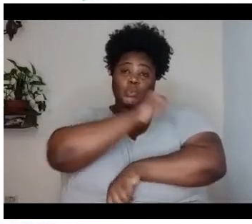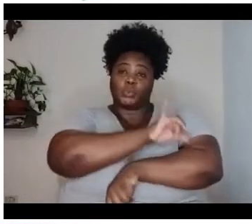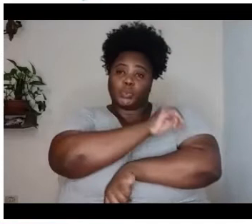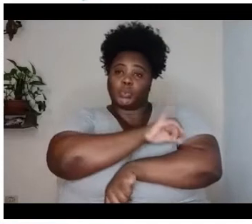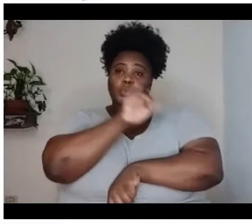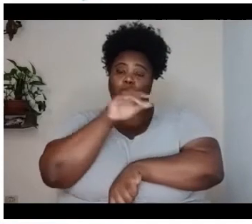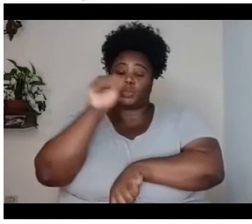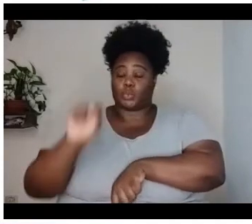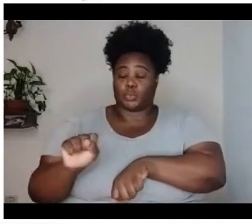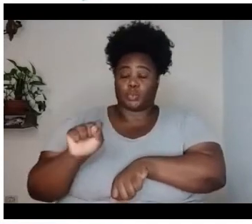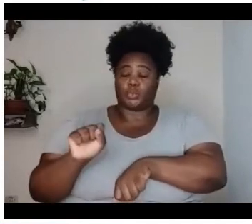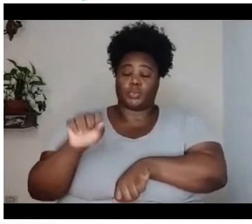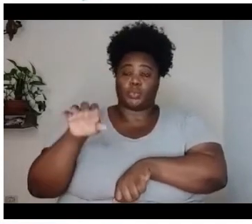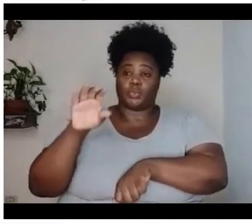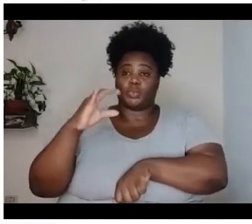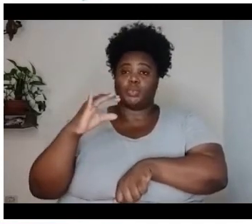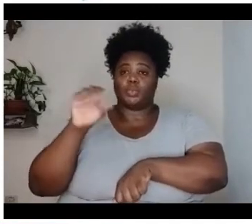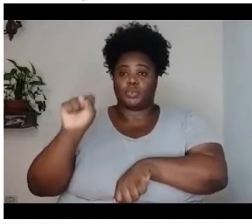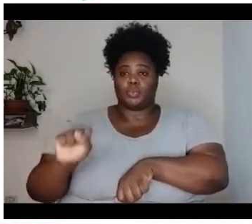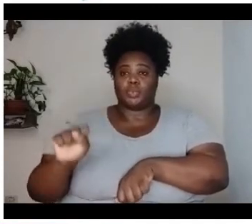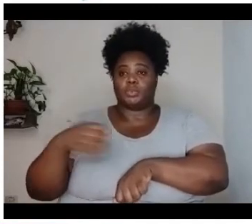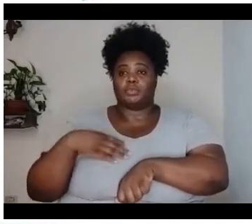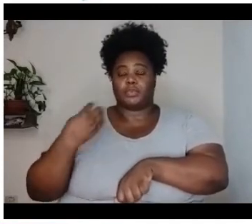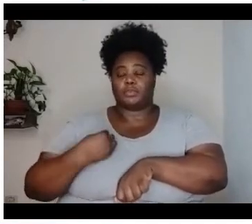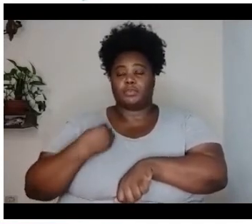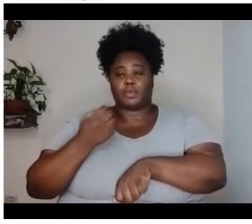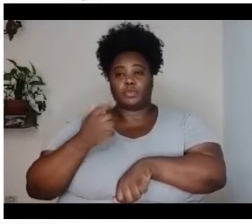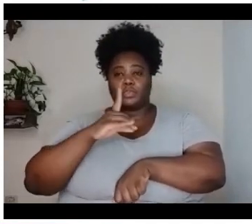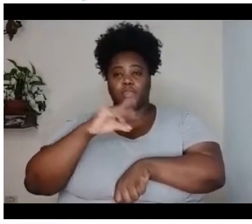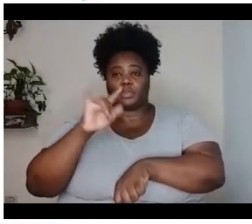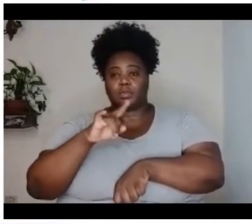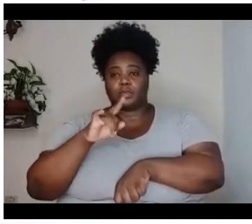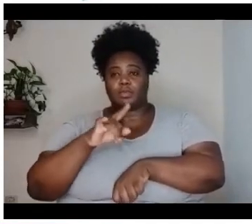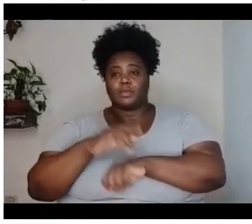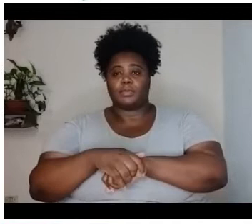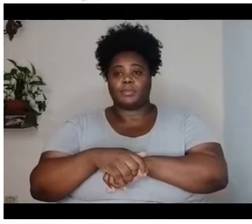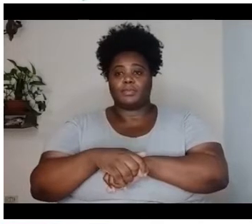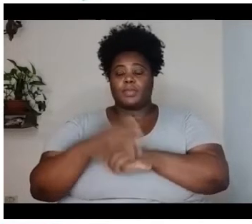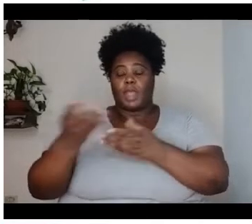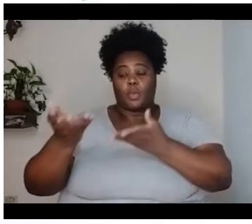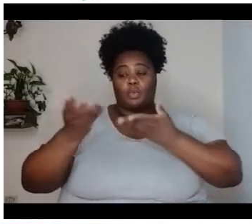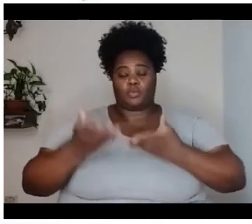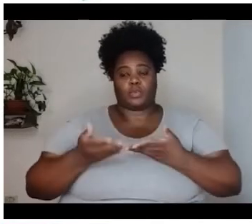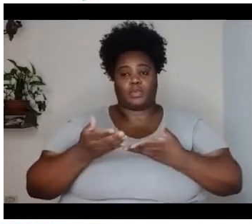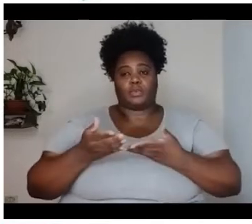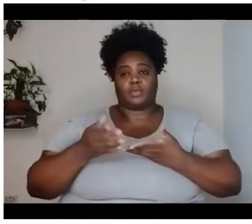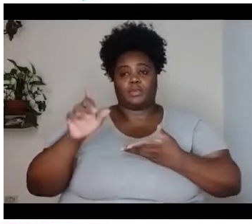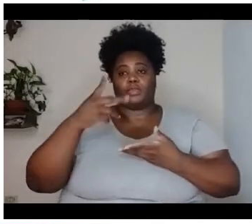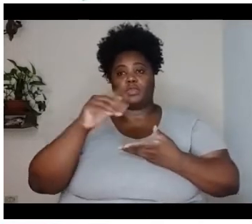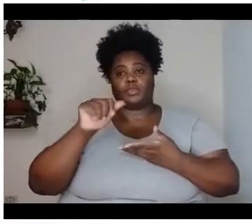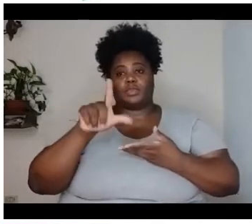Sul. Eu fui passar um tempo lá, uns dias lá em Antônio Prado, a convite do Paulo Sartori,